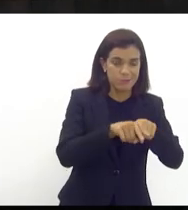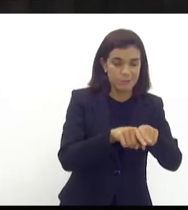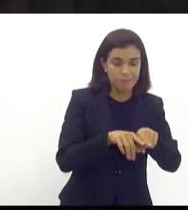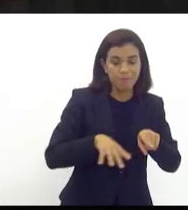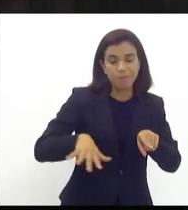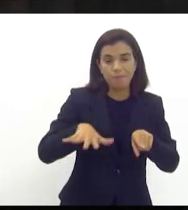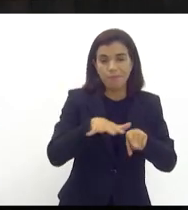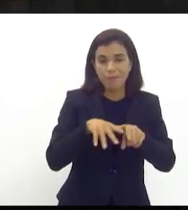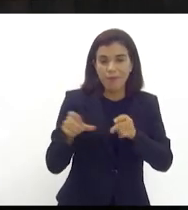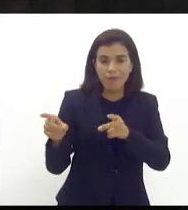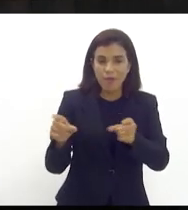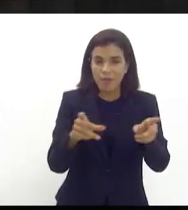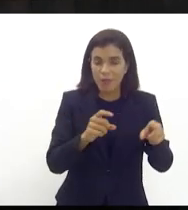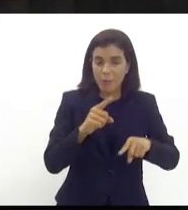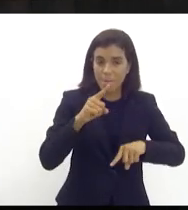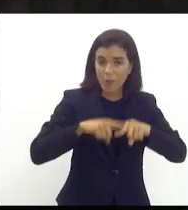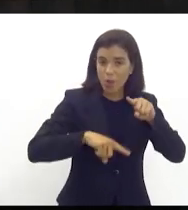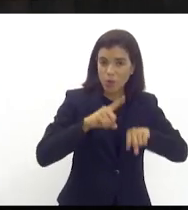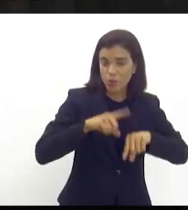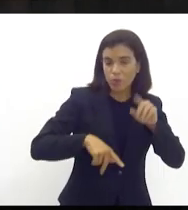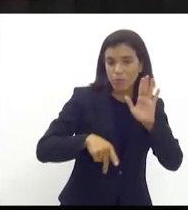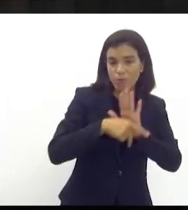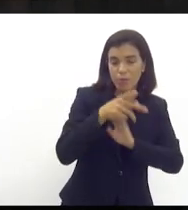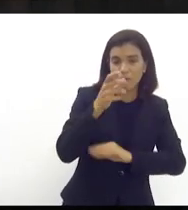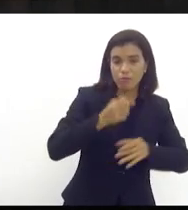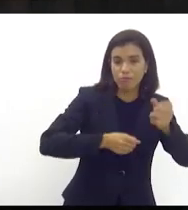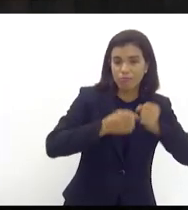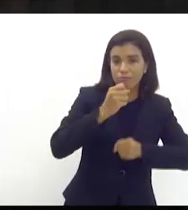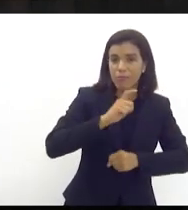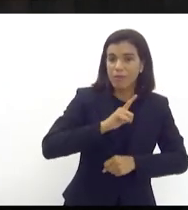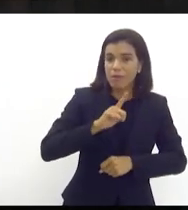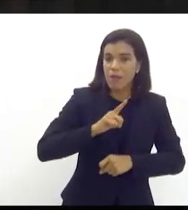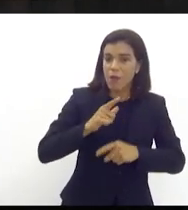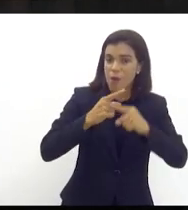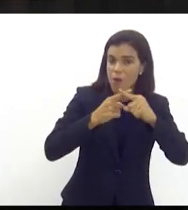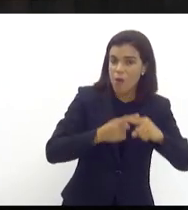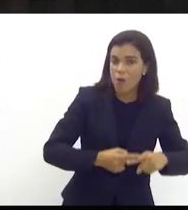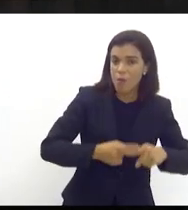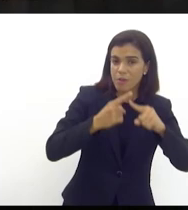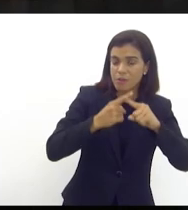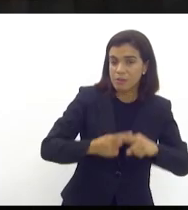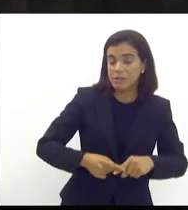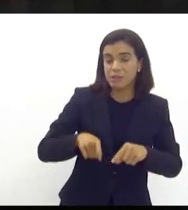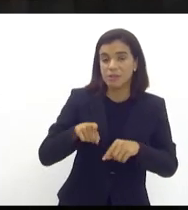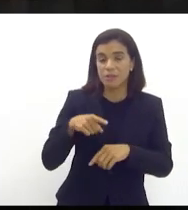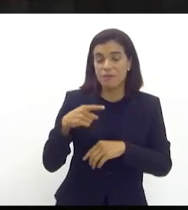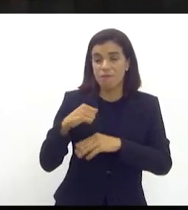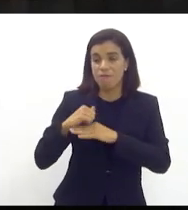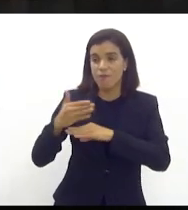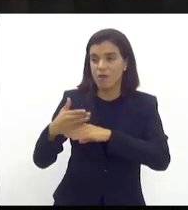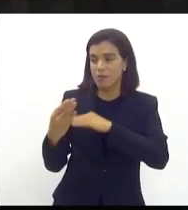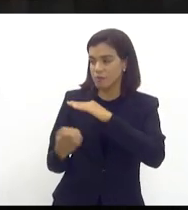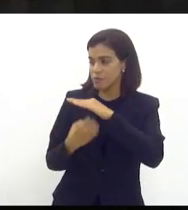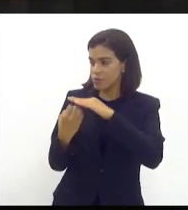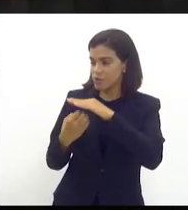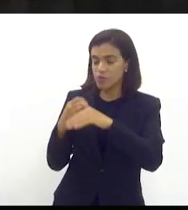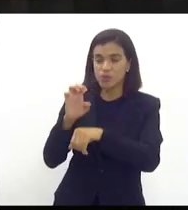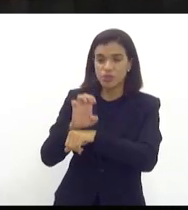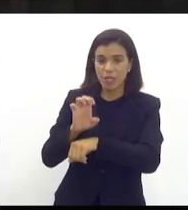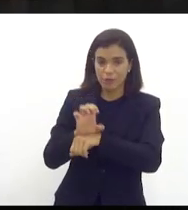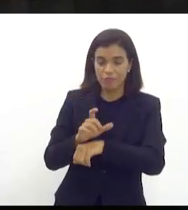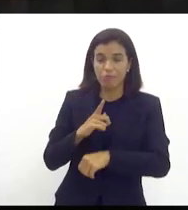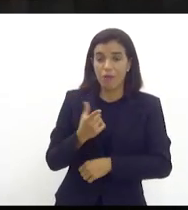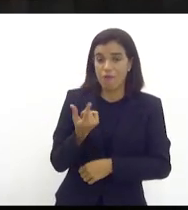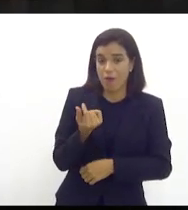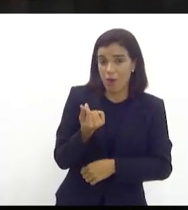lácteos do Rio vem sofrendo uma forte competição de empresas fora do estado, que têm custos de